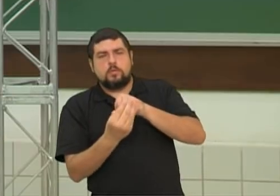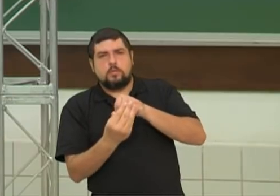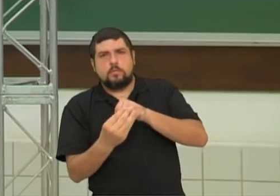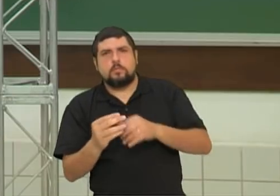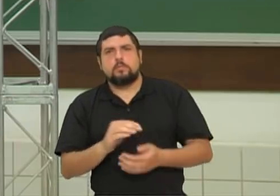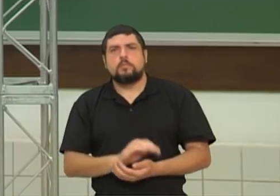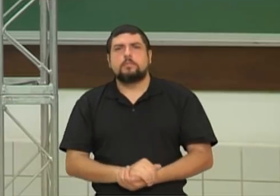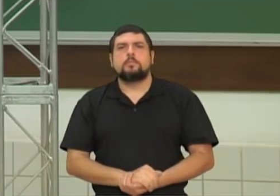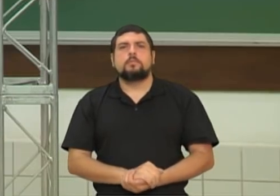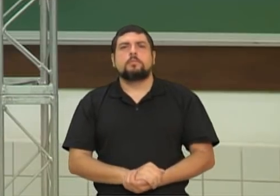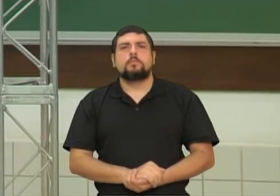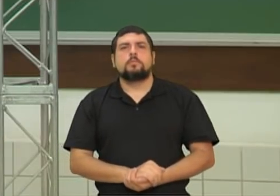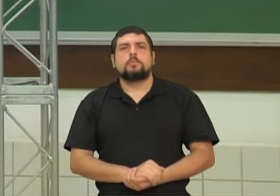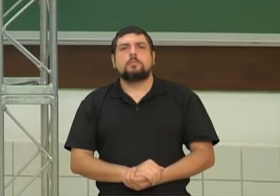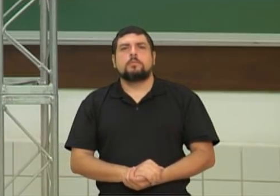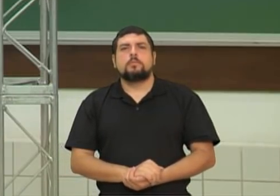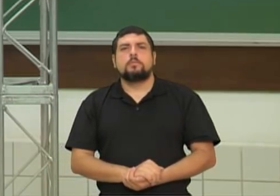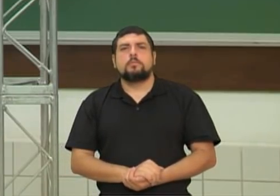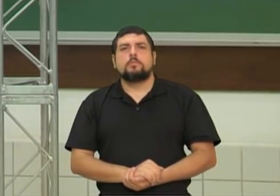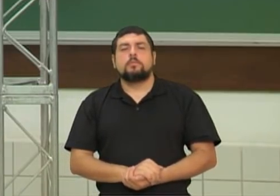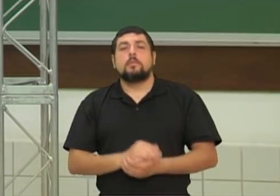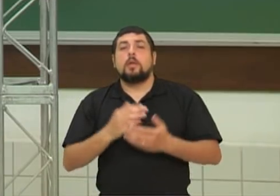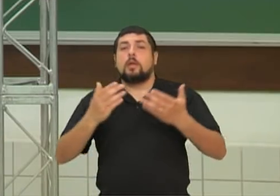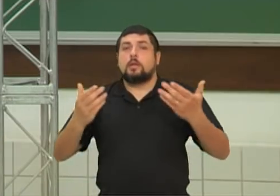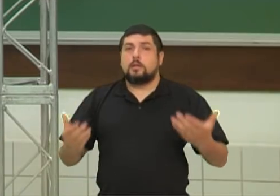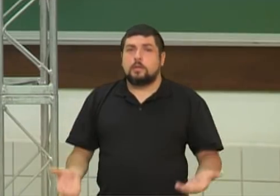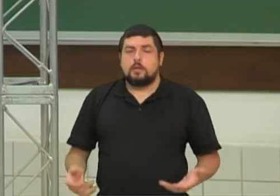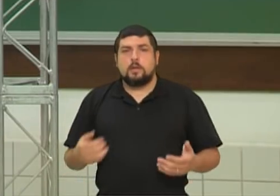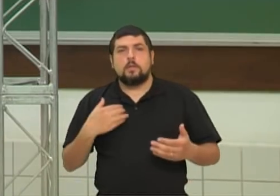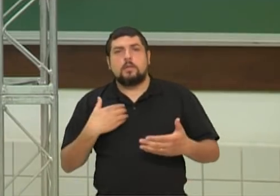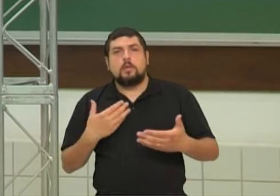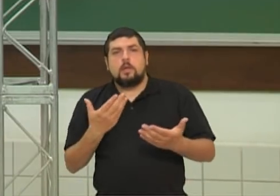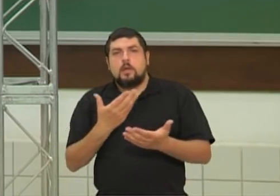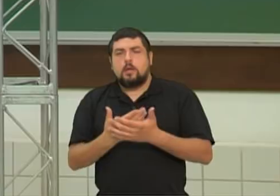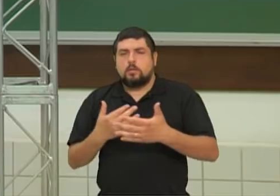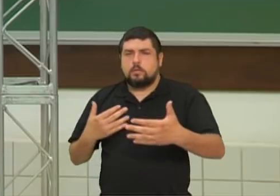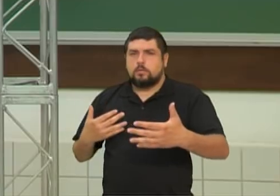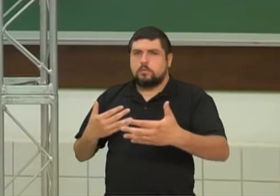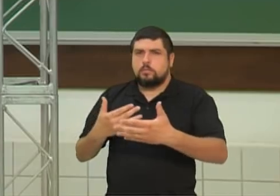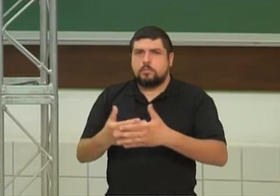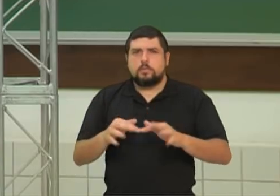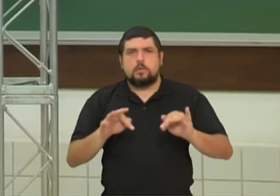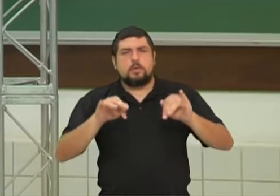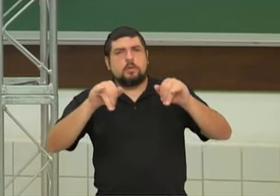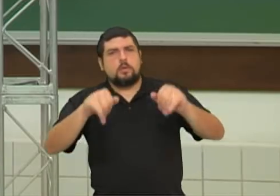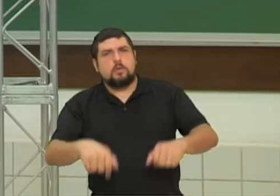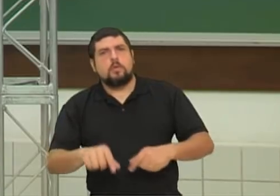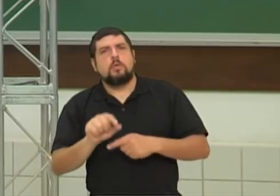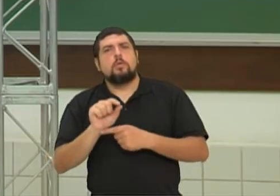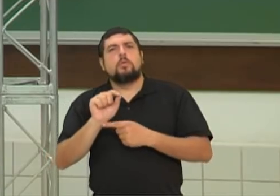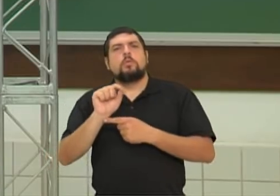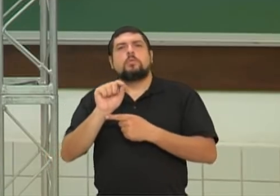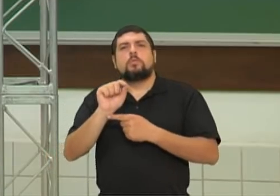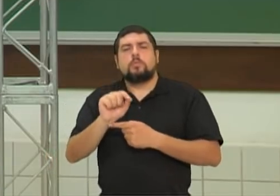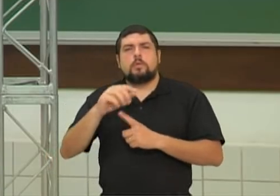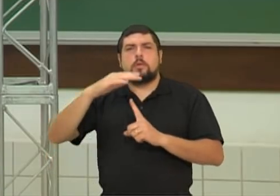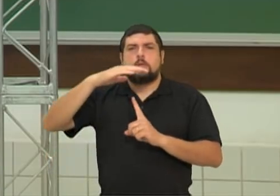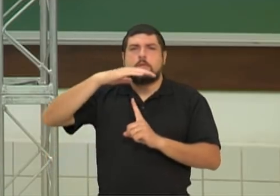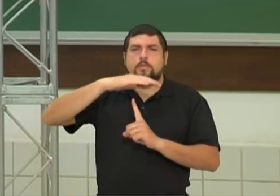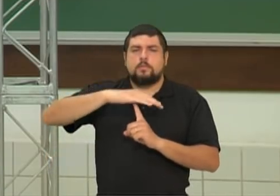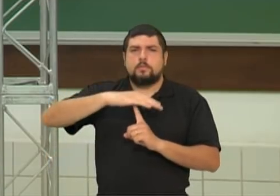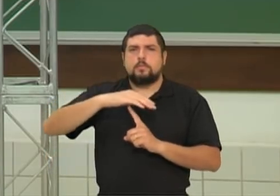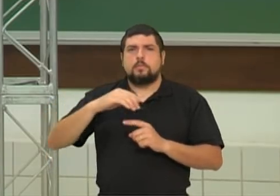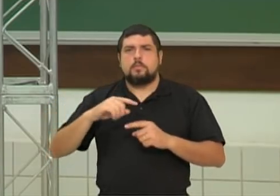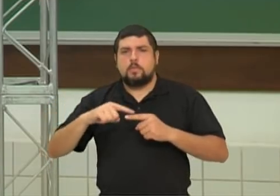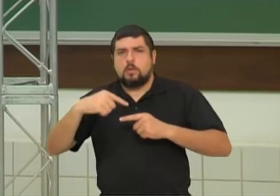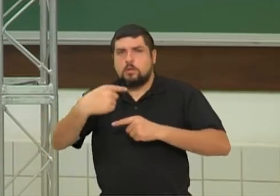conhecimento. Muito bem, então estamos chegando ao fim da nossa aula de ensino religioso sobre lugares sagrados paranaense. Na próxima